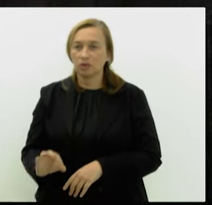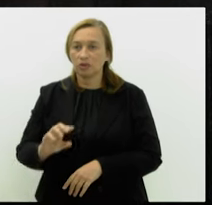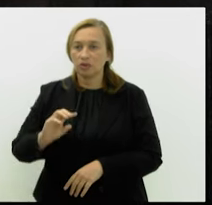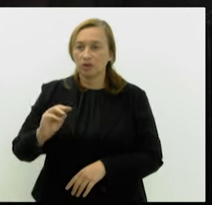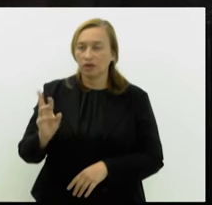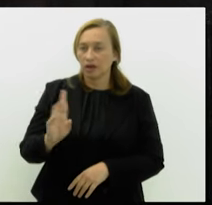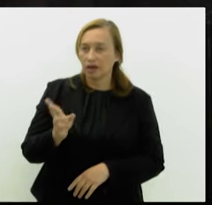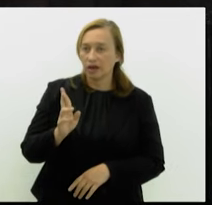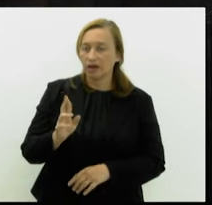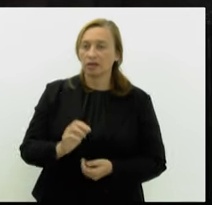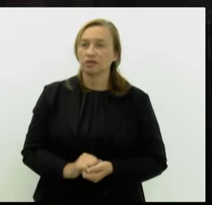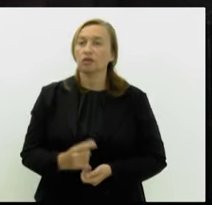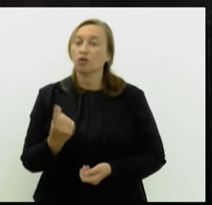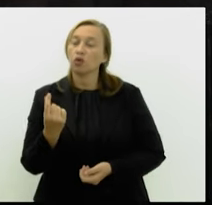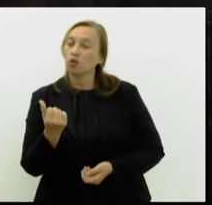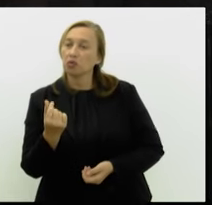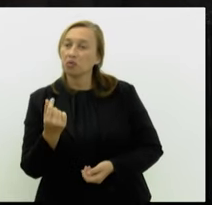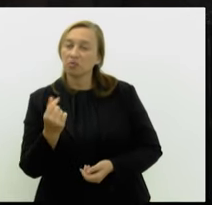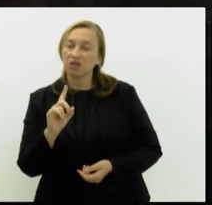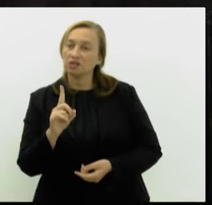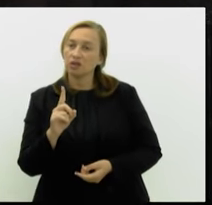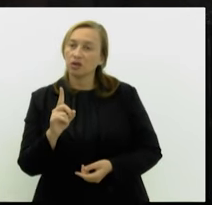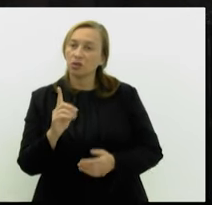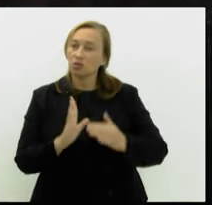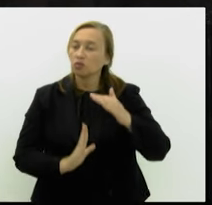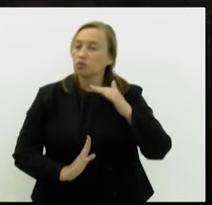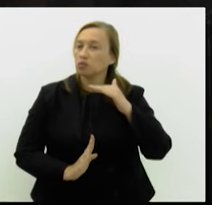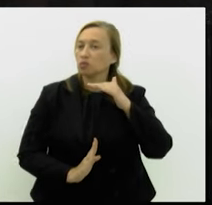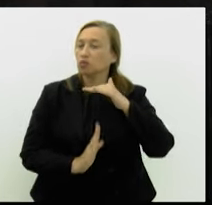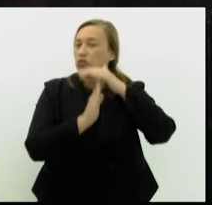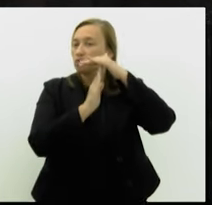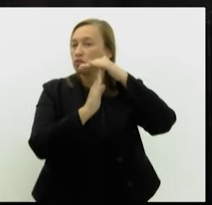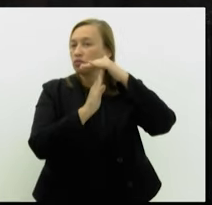sugerido não ultrapasse